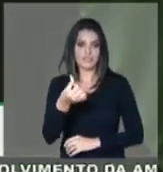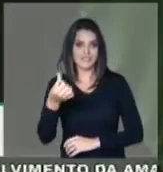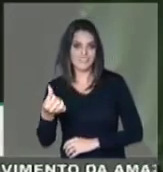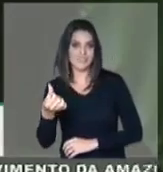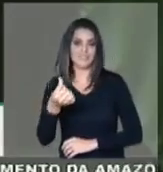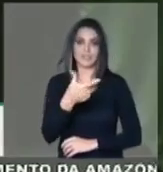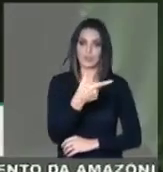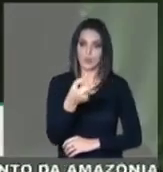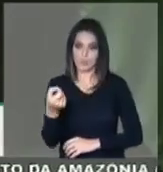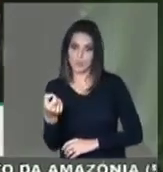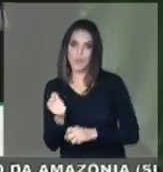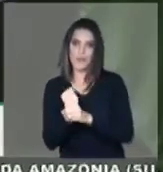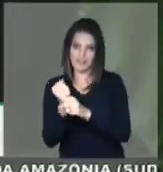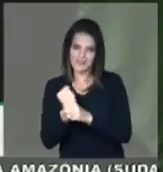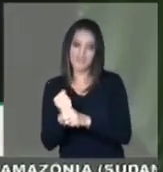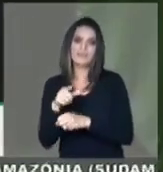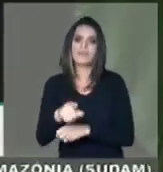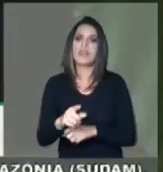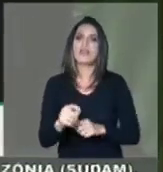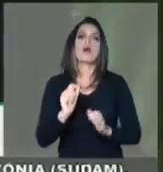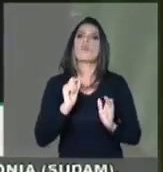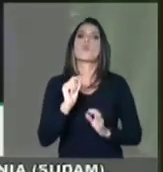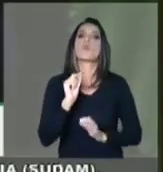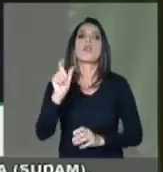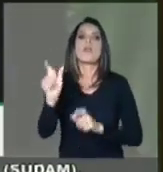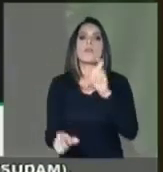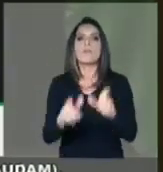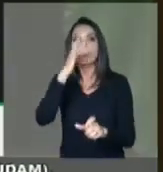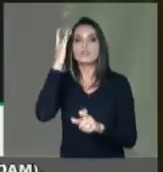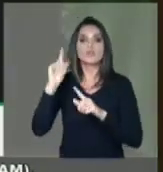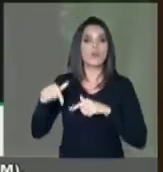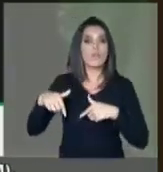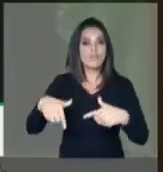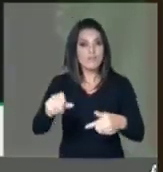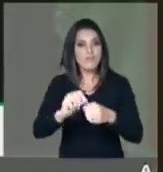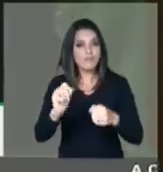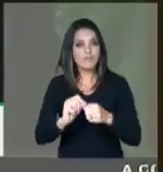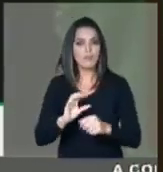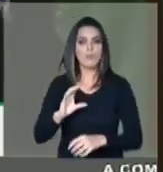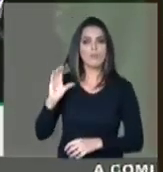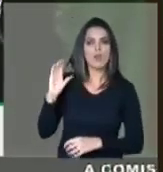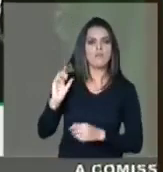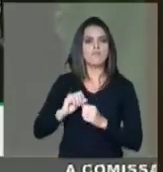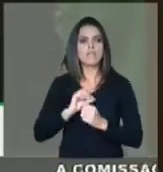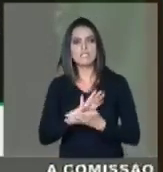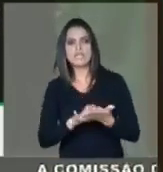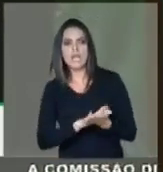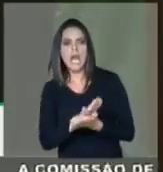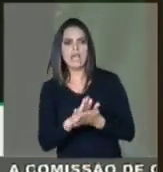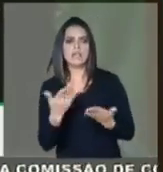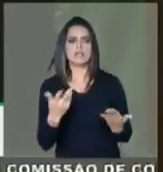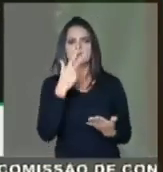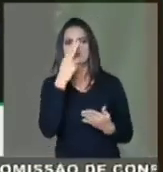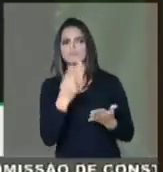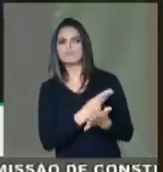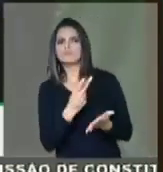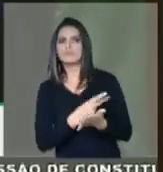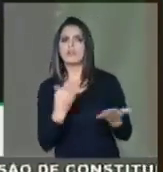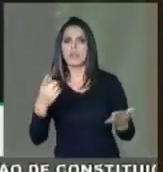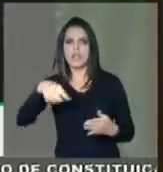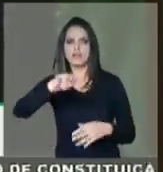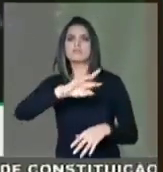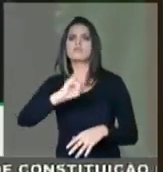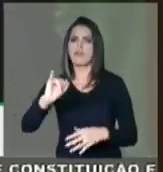9.966 do ano 2000, ela imputa àqueles que agirem com negligência e com omissão a possibilidade de